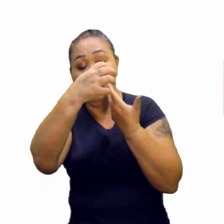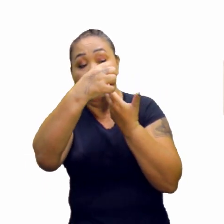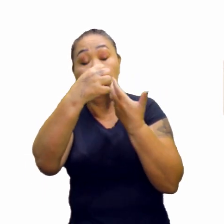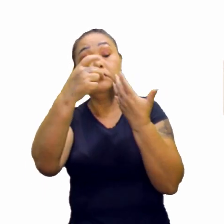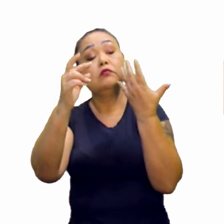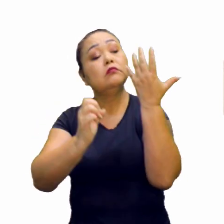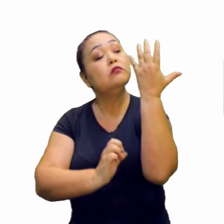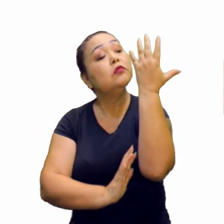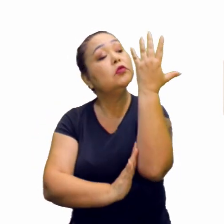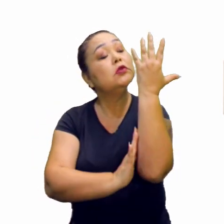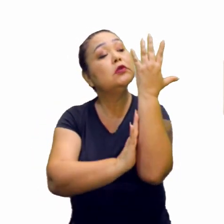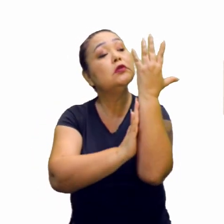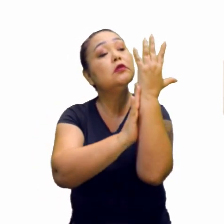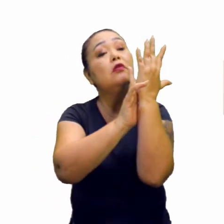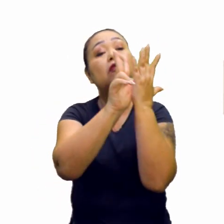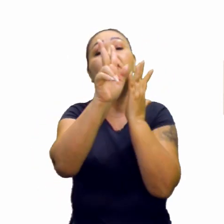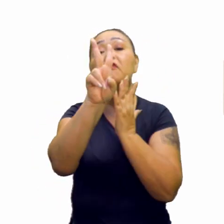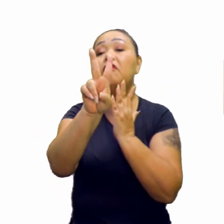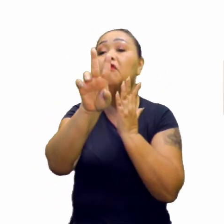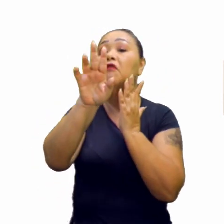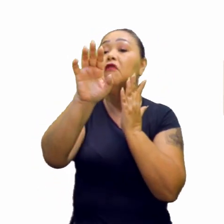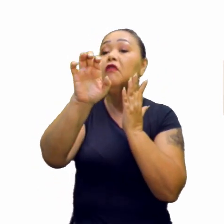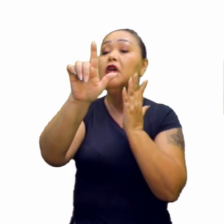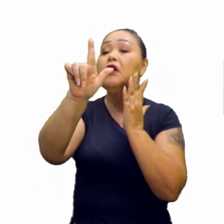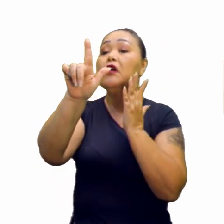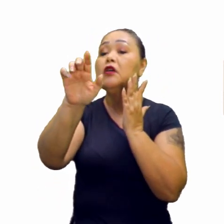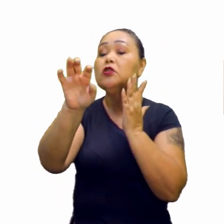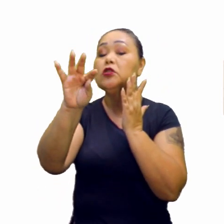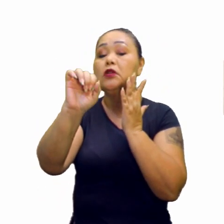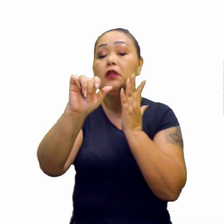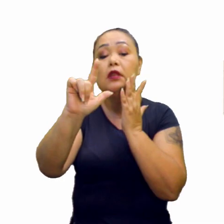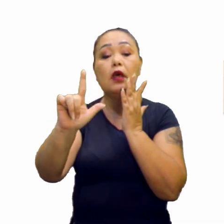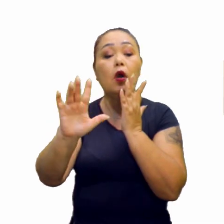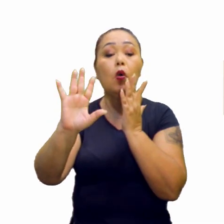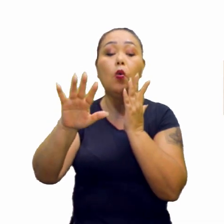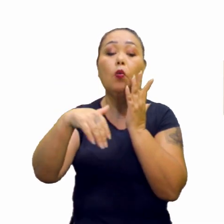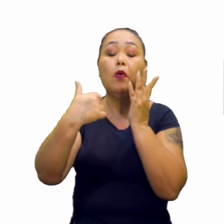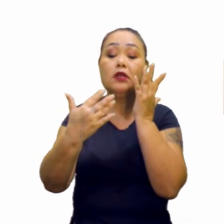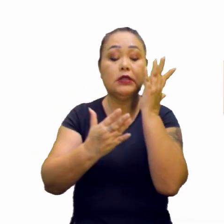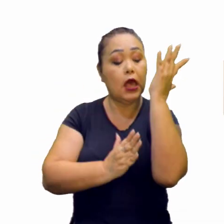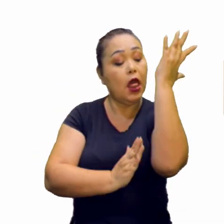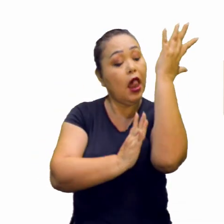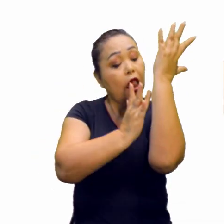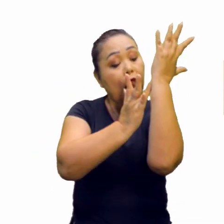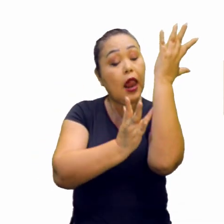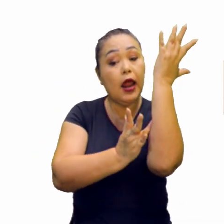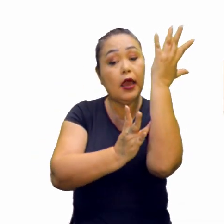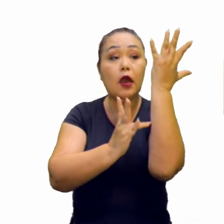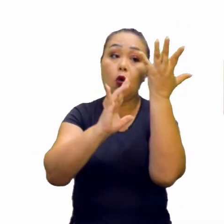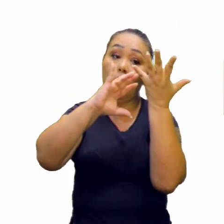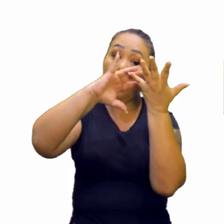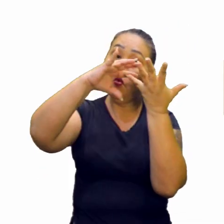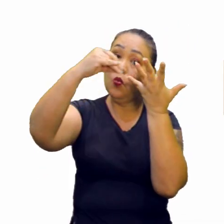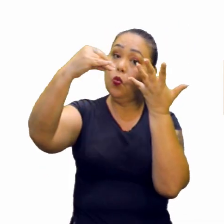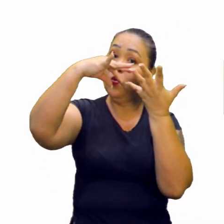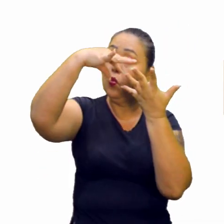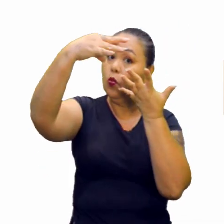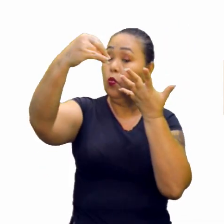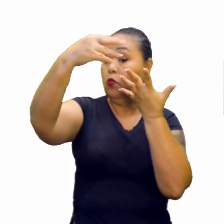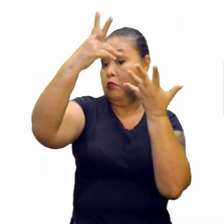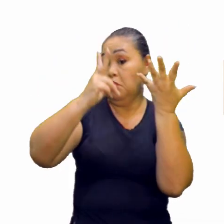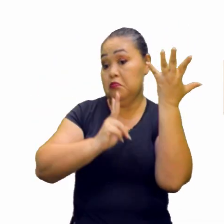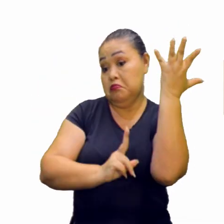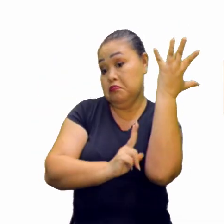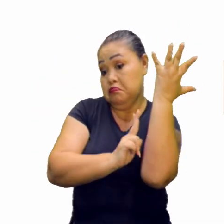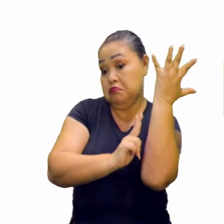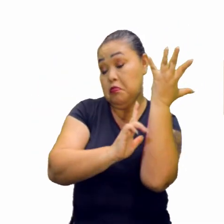lenhoso ou herbário. Galera, vamos interpretar isso aqui. Poda são um conjunto de